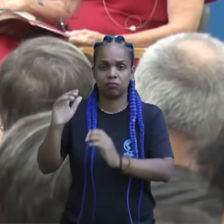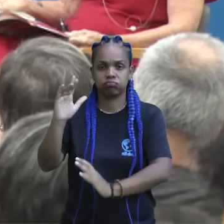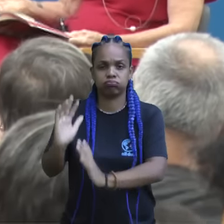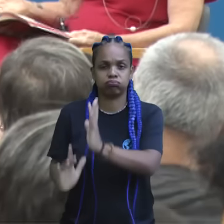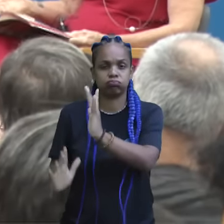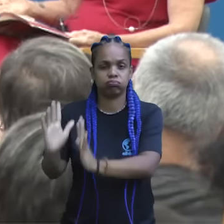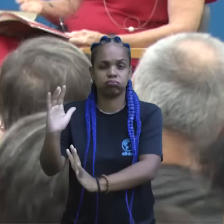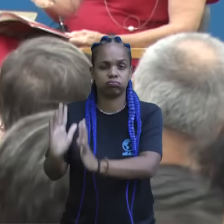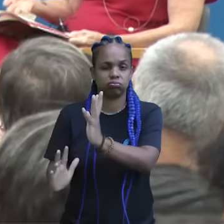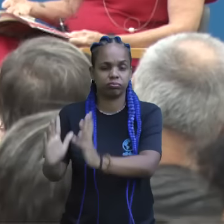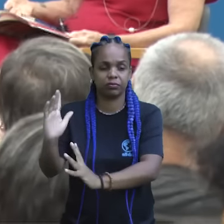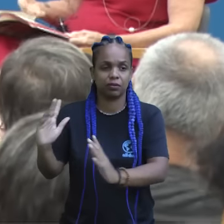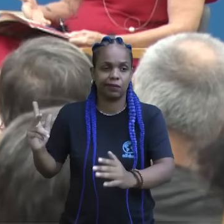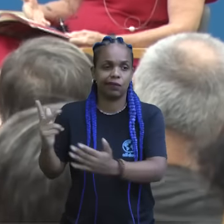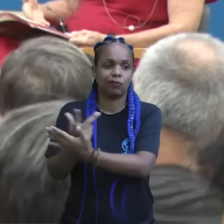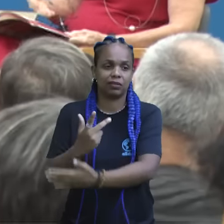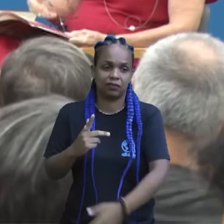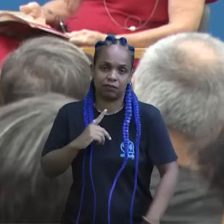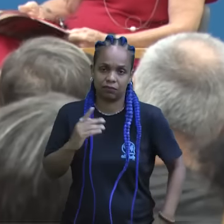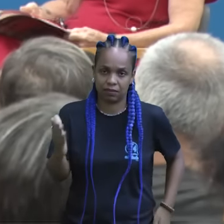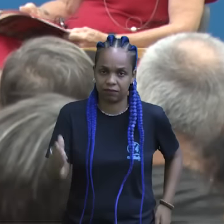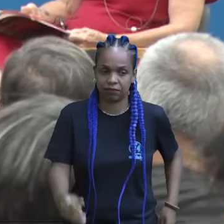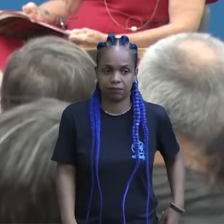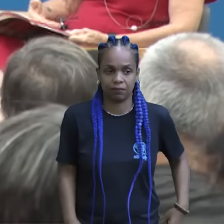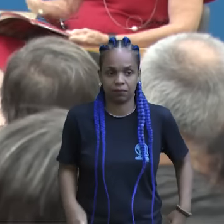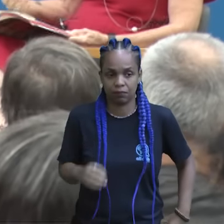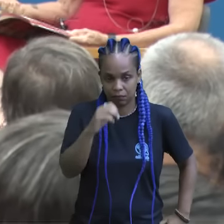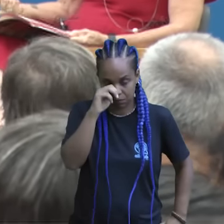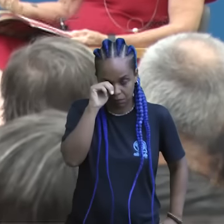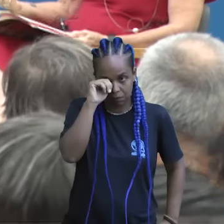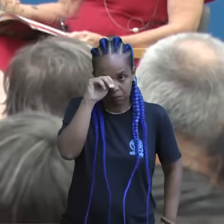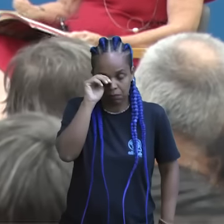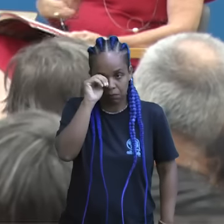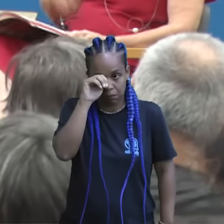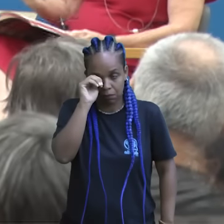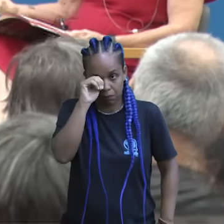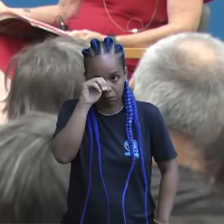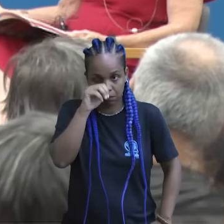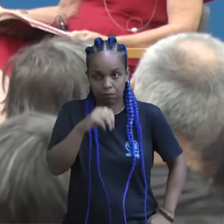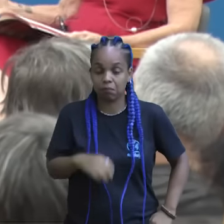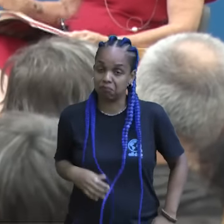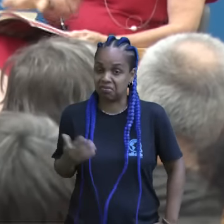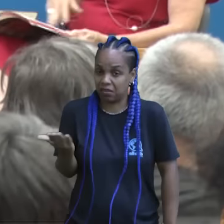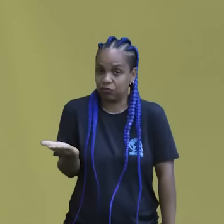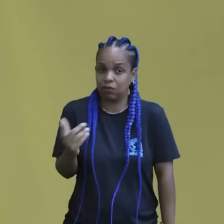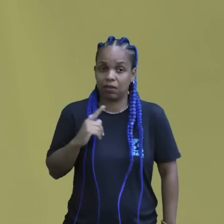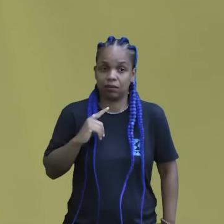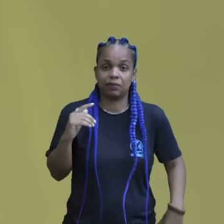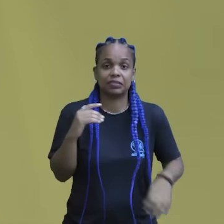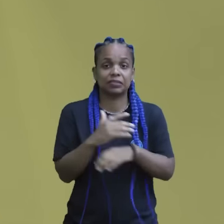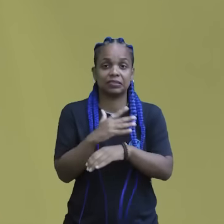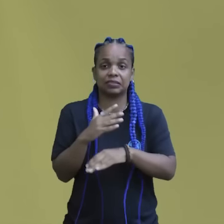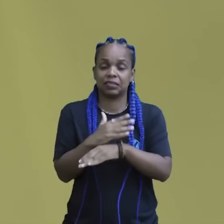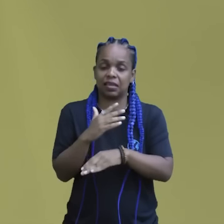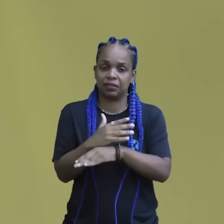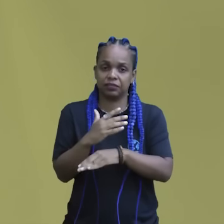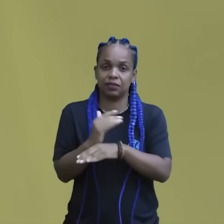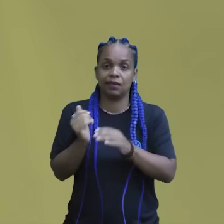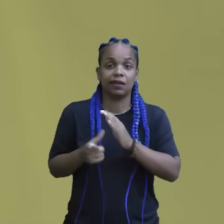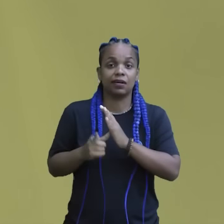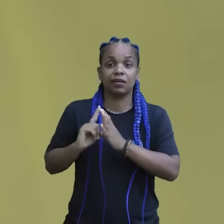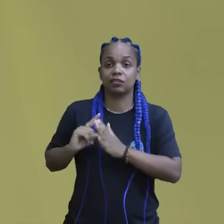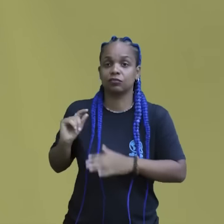isso era a cidade antes do início da ditadura, dos primeiros anos, né? De opressão sobre a